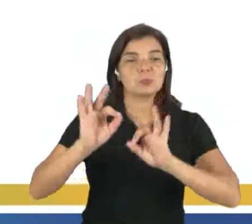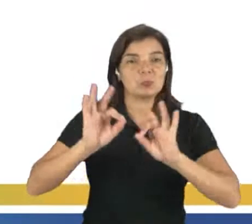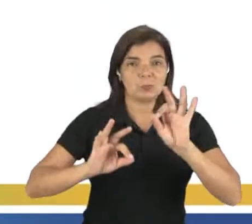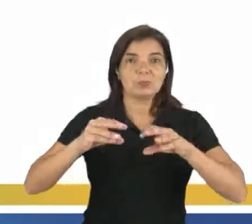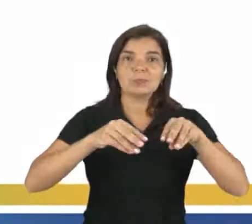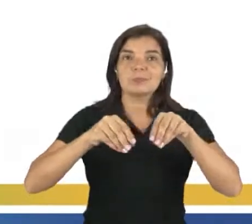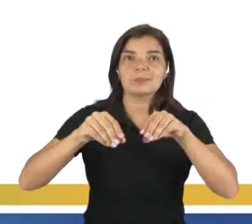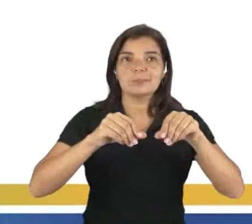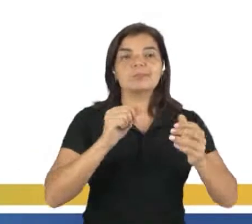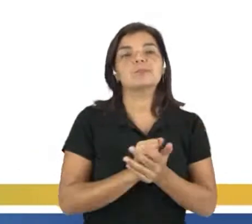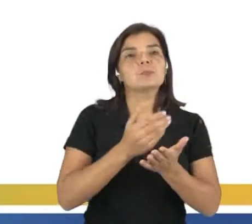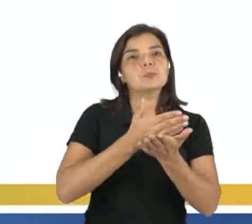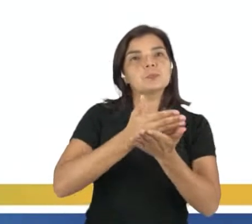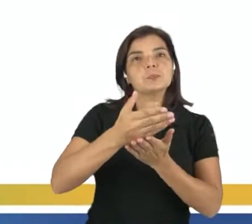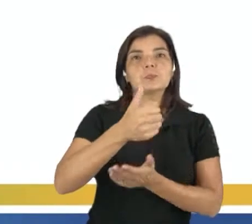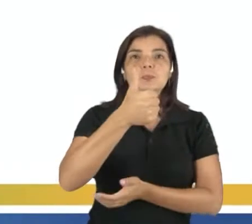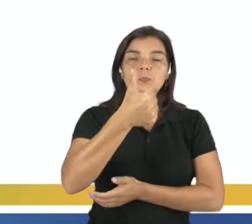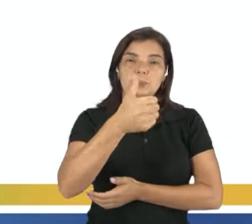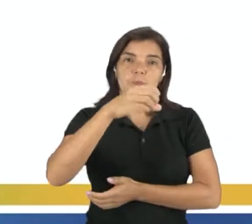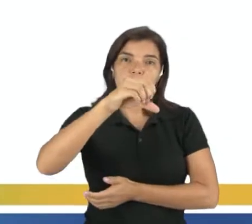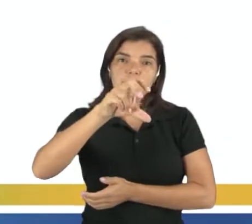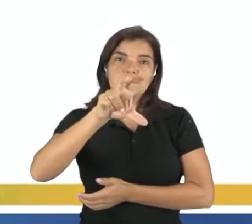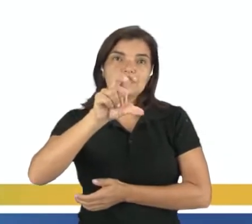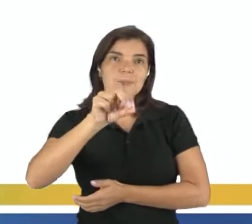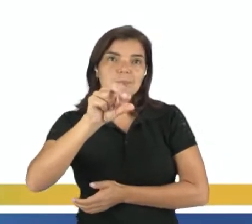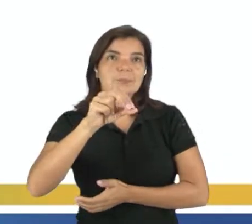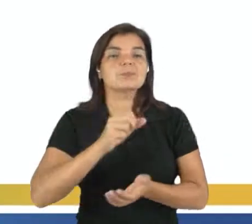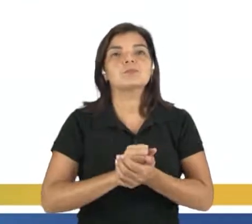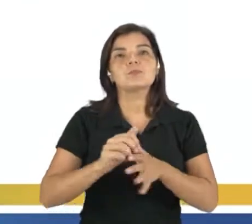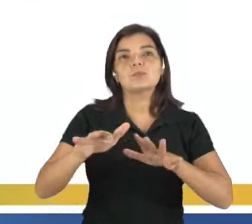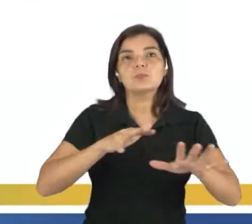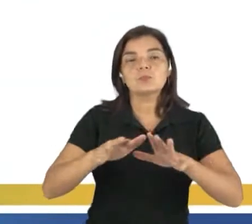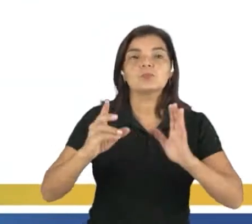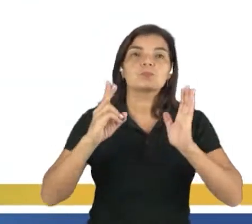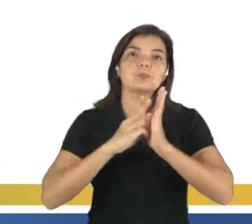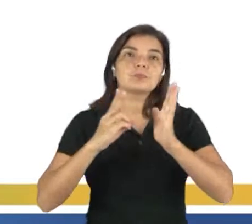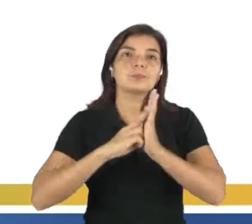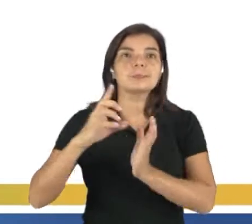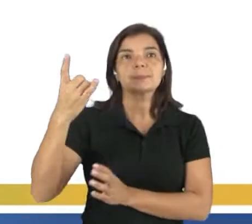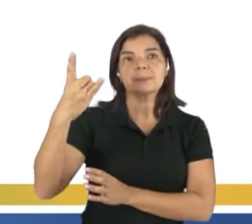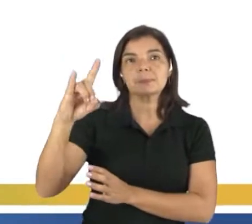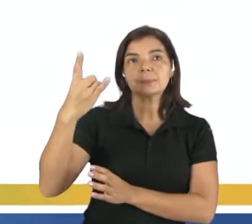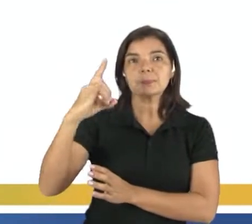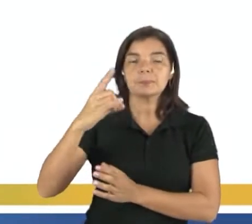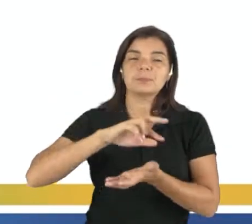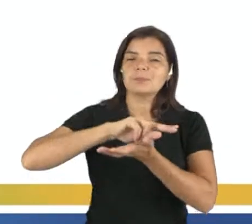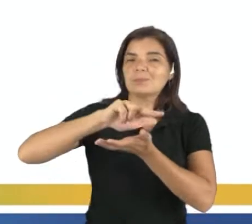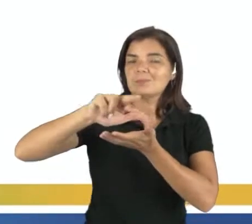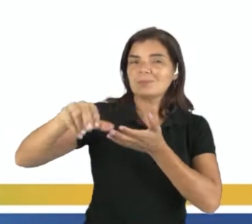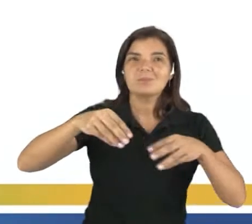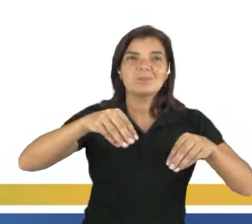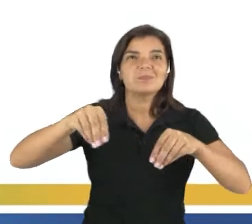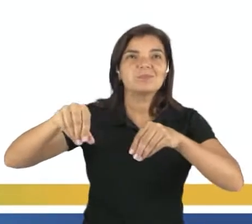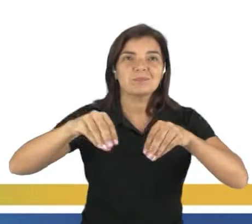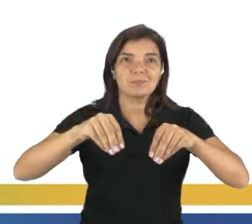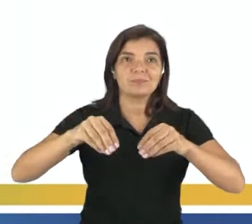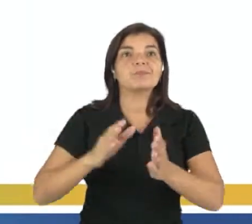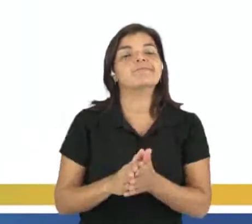fundiária. No início dos anos de 1950, movimentos indígenas na Bolívia ocuparam